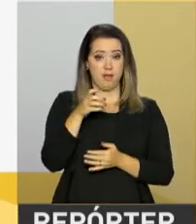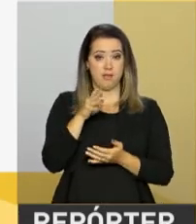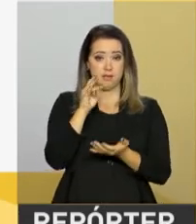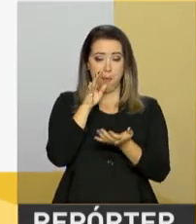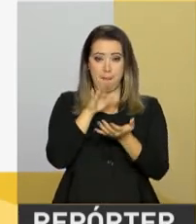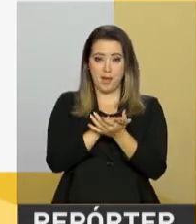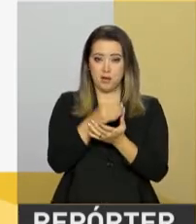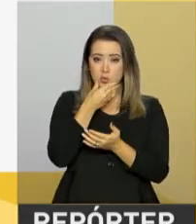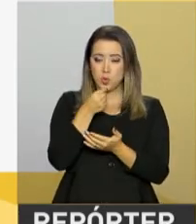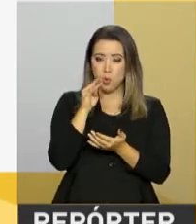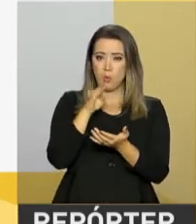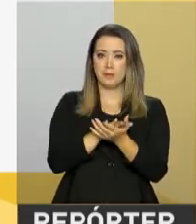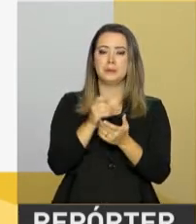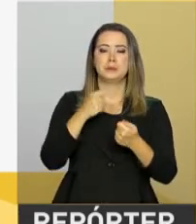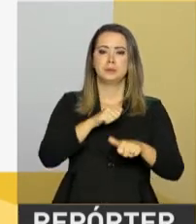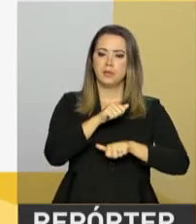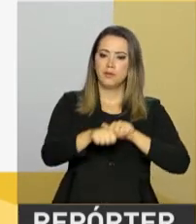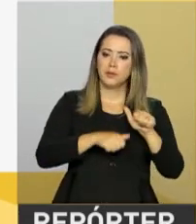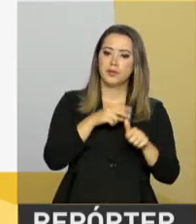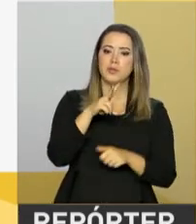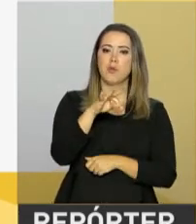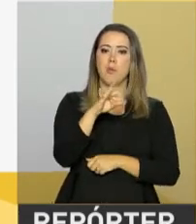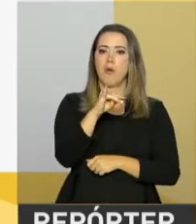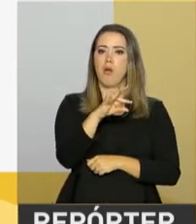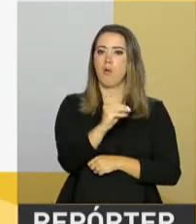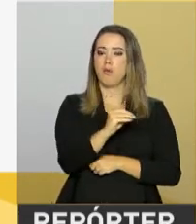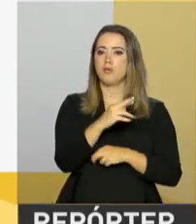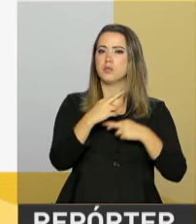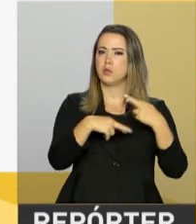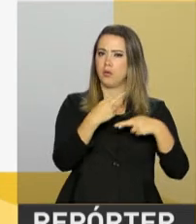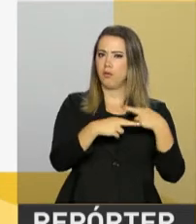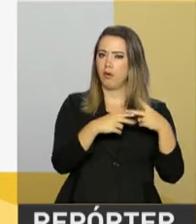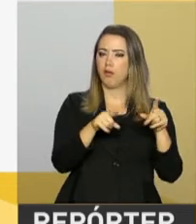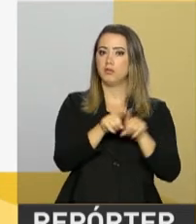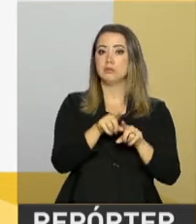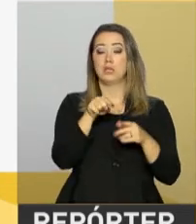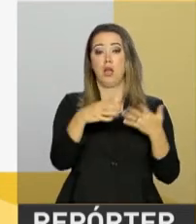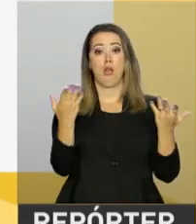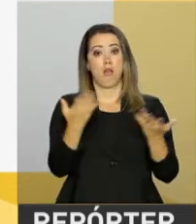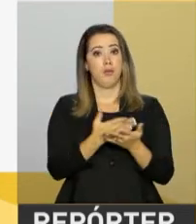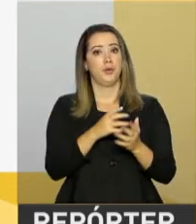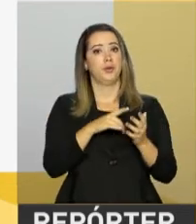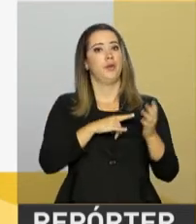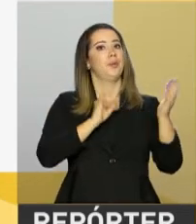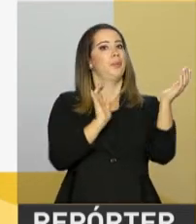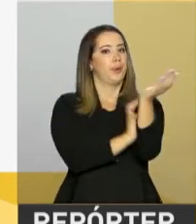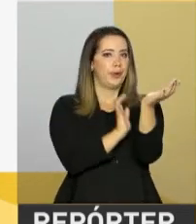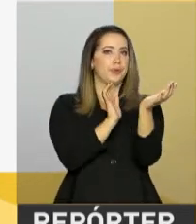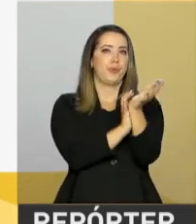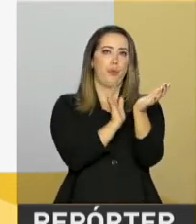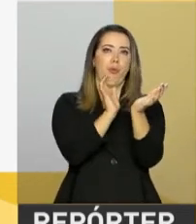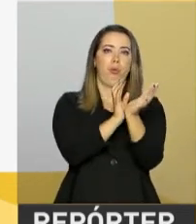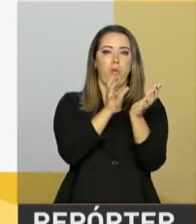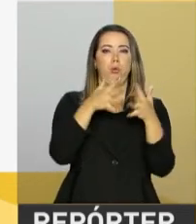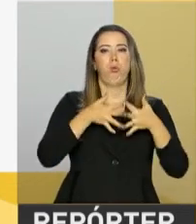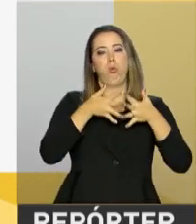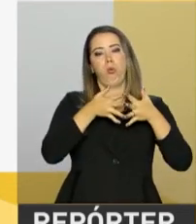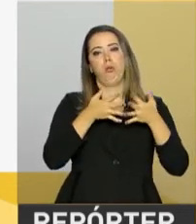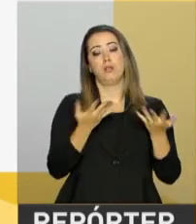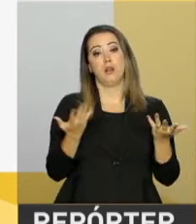era uma burocracia muito grande então acredito que esse visto eletrônico que vai facilitar muito